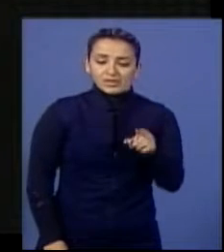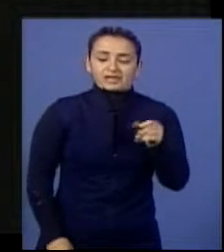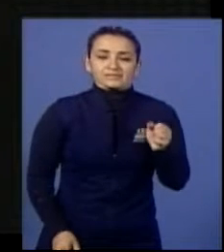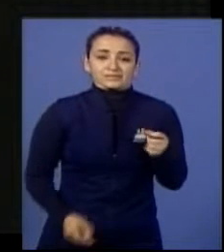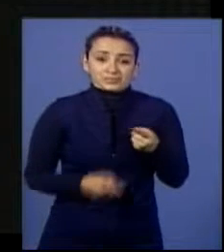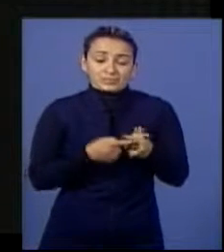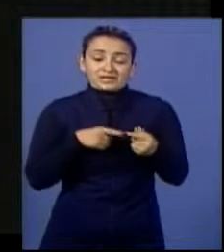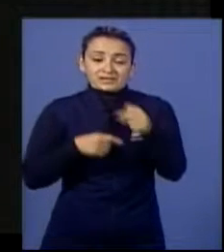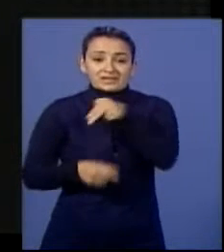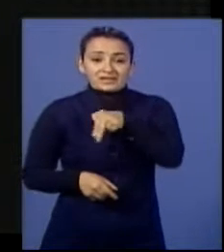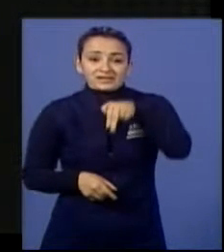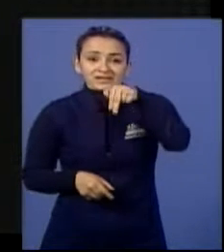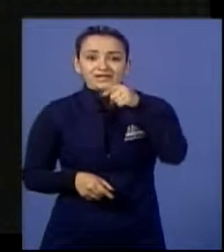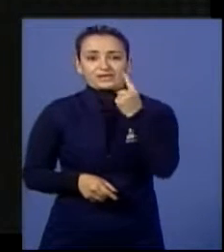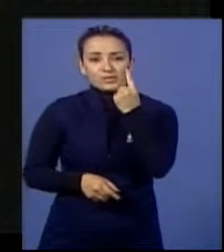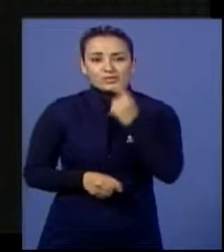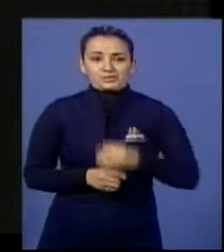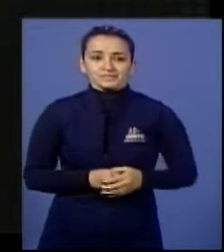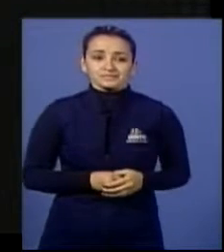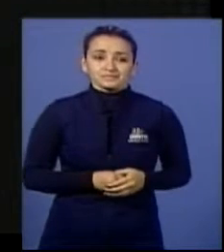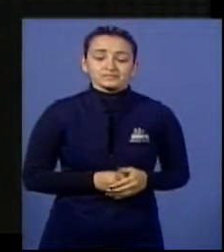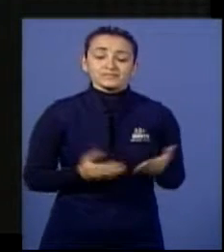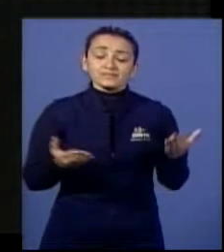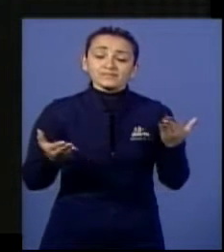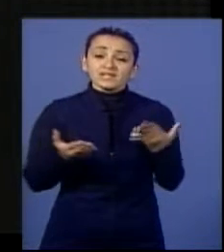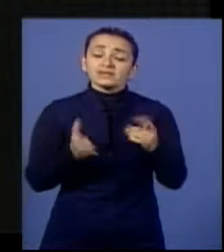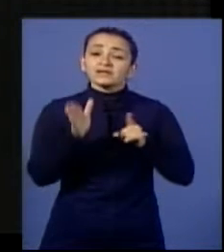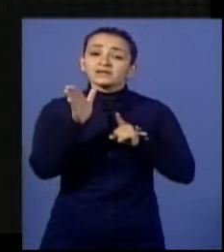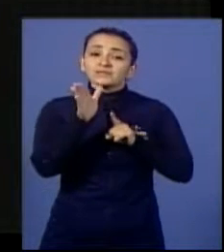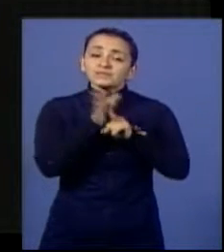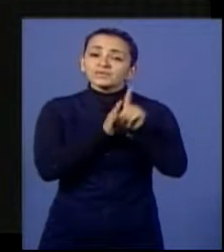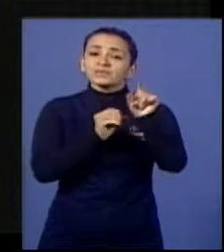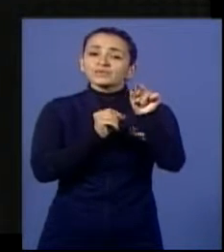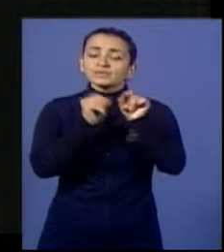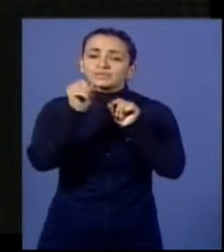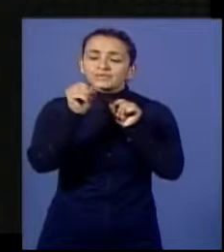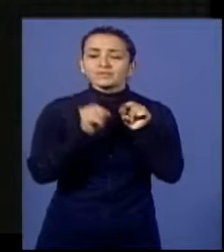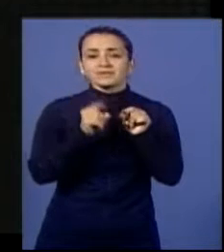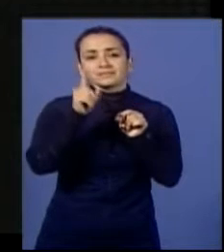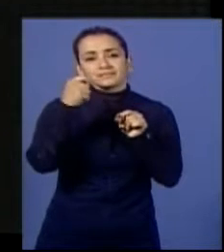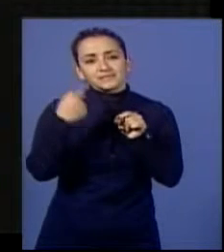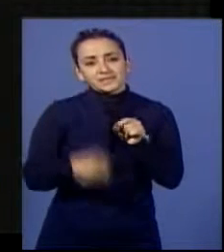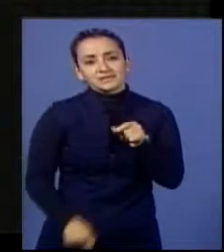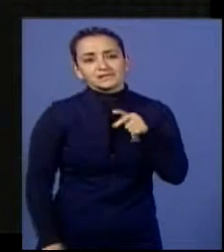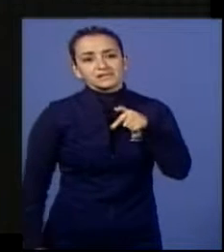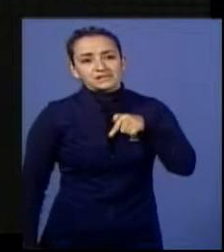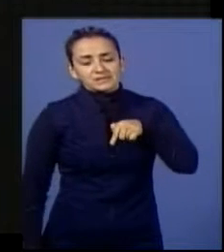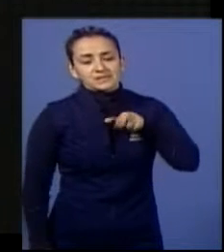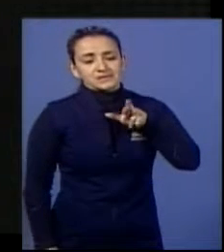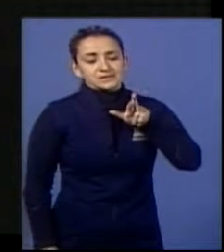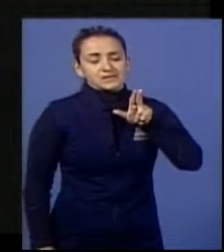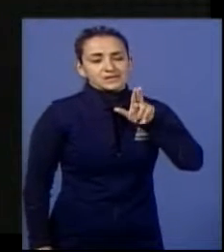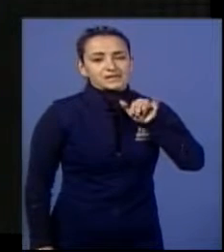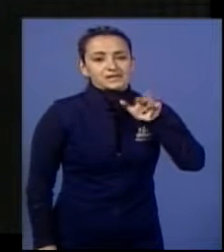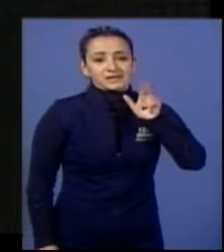por isso. O que mais que ele queria? Ele queria que a cadeia fosse... Quiral. Insaturada.